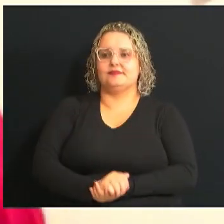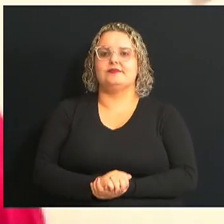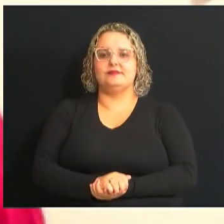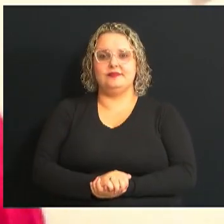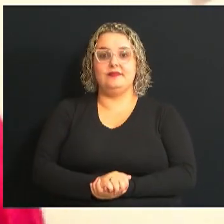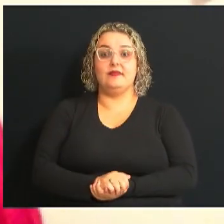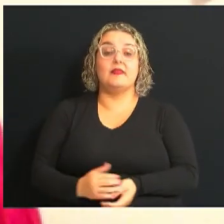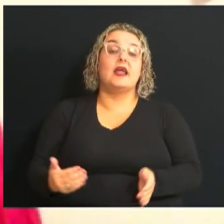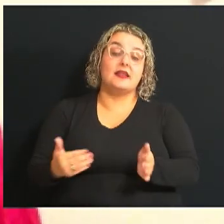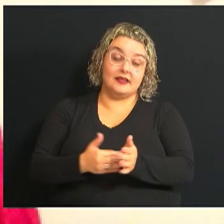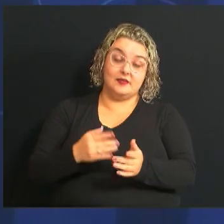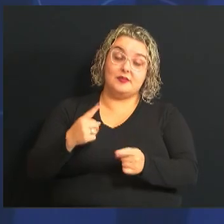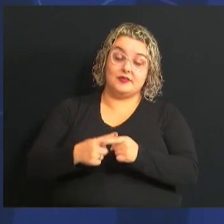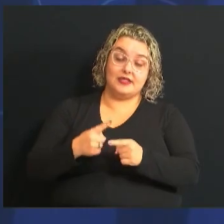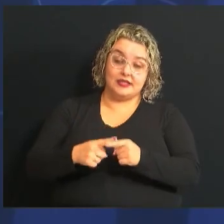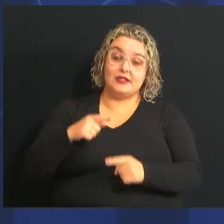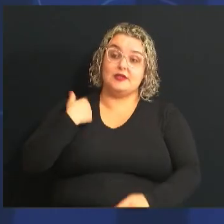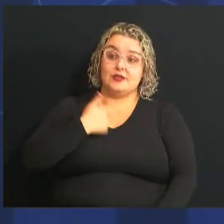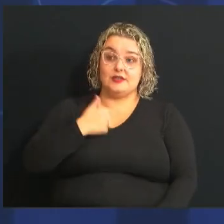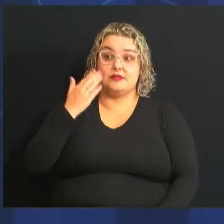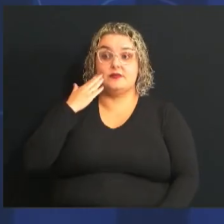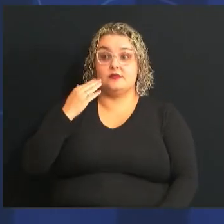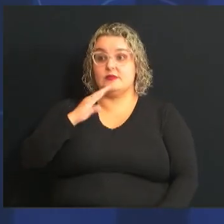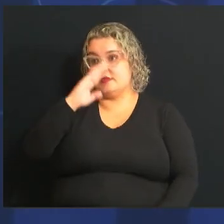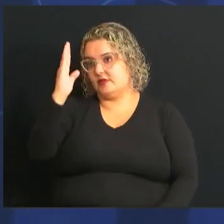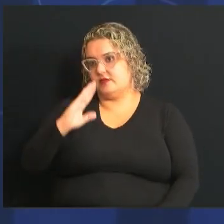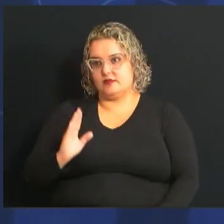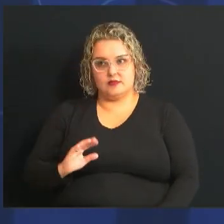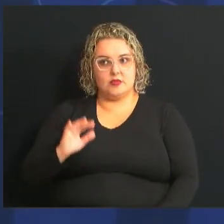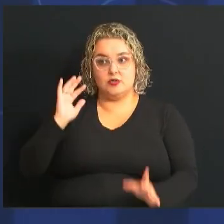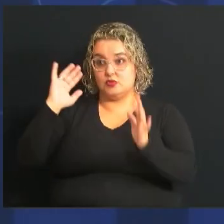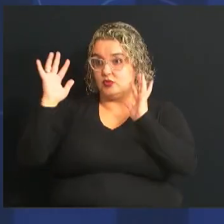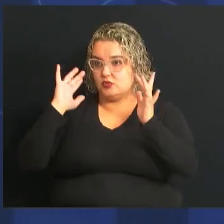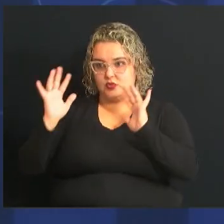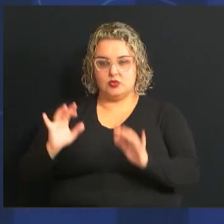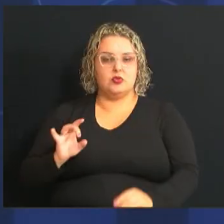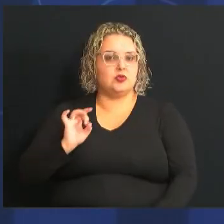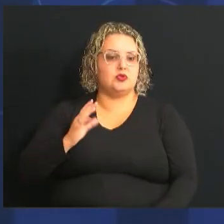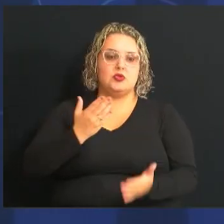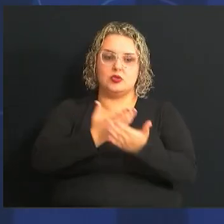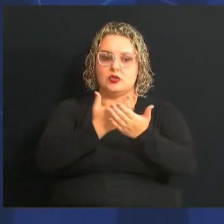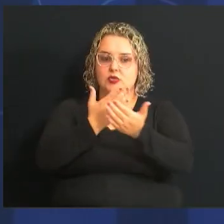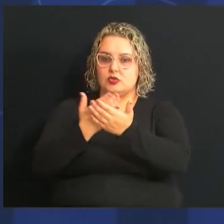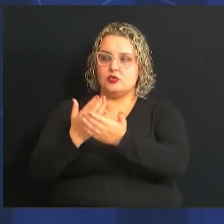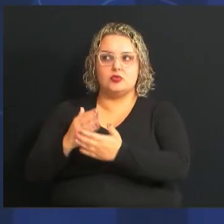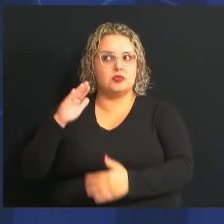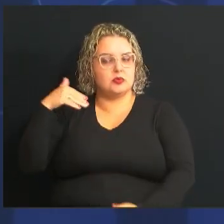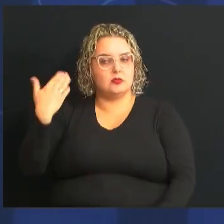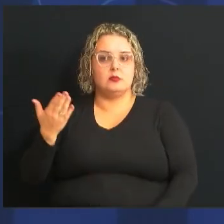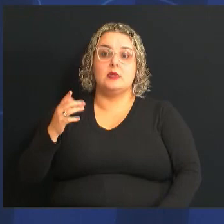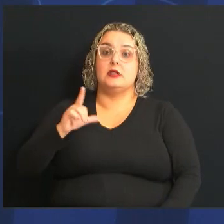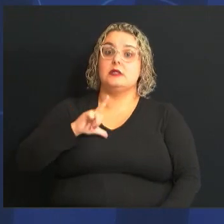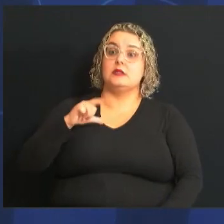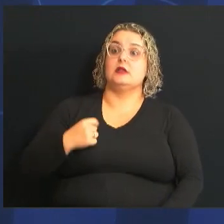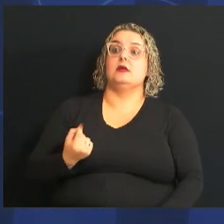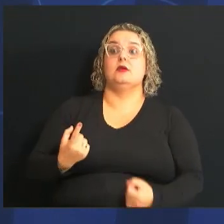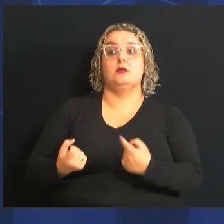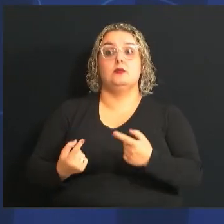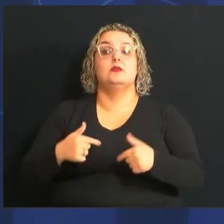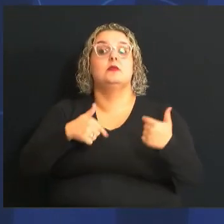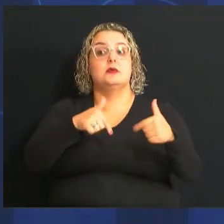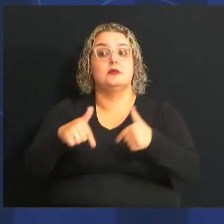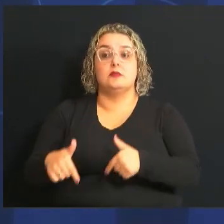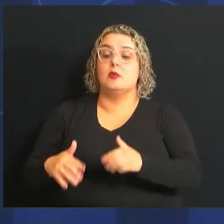sabe que muitos brasileiros têm este sonho, às vezes só de estudar lá fora, mas tem alguns que querem arrumar emprego,